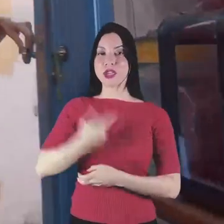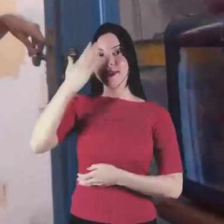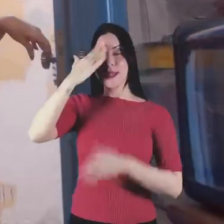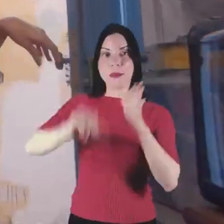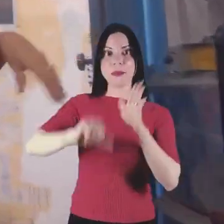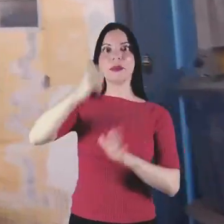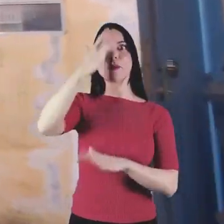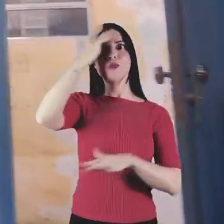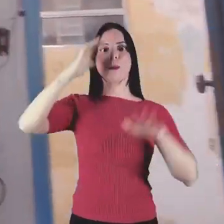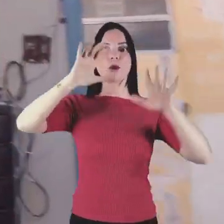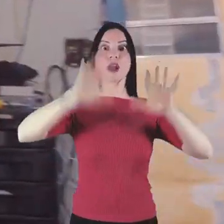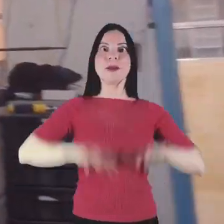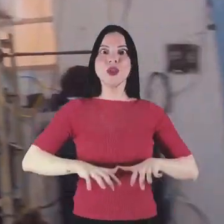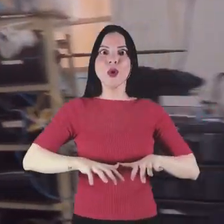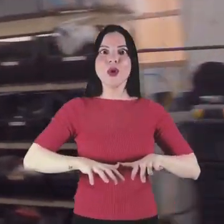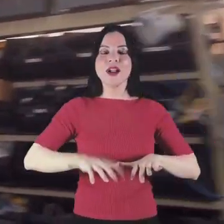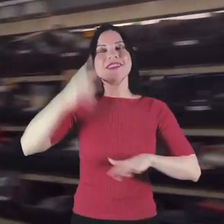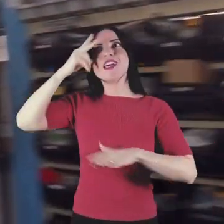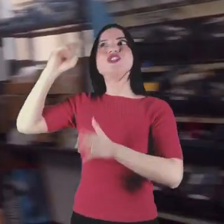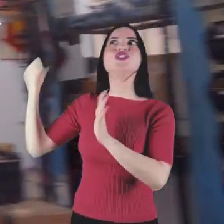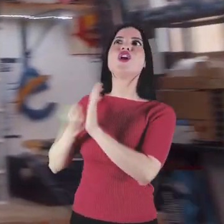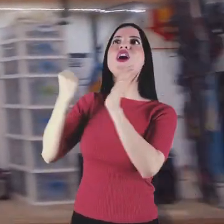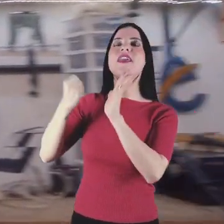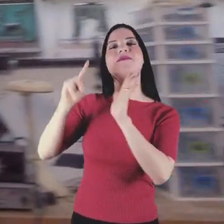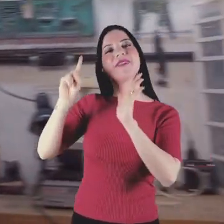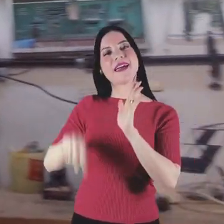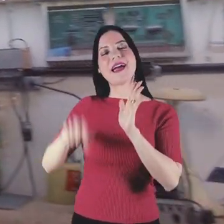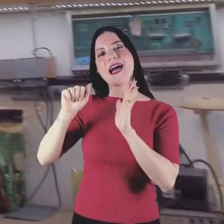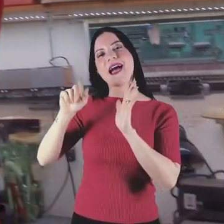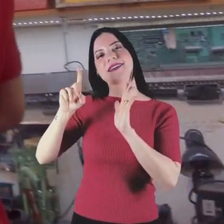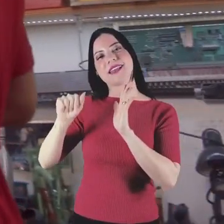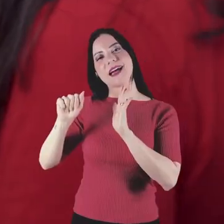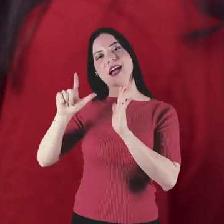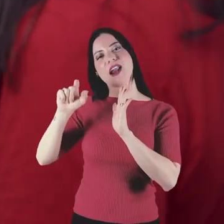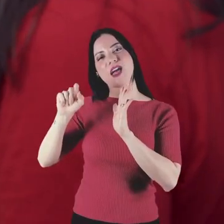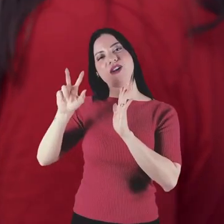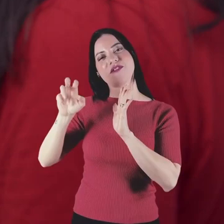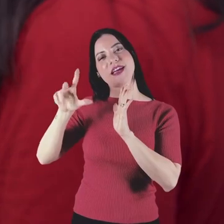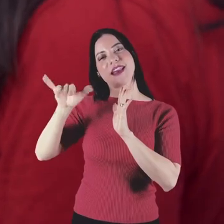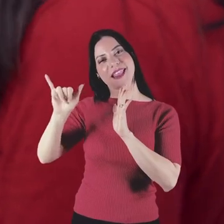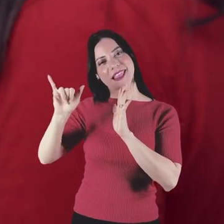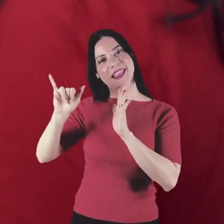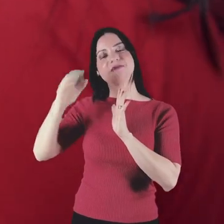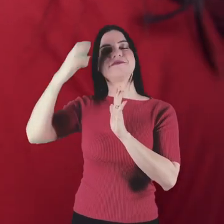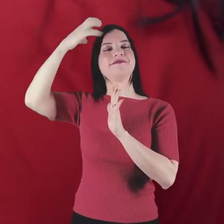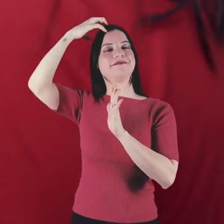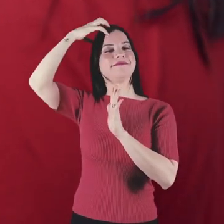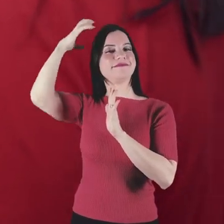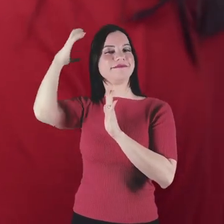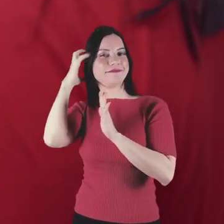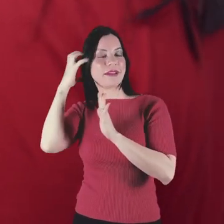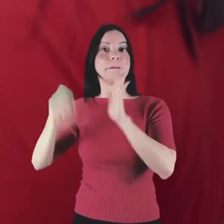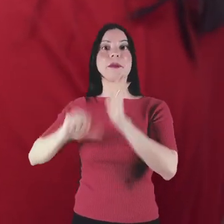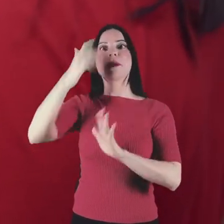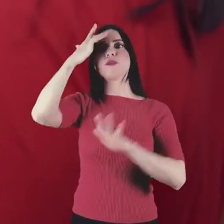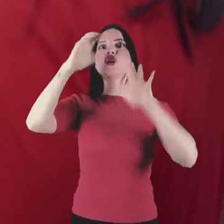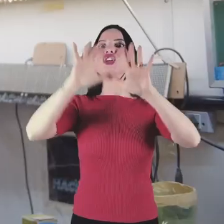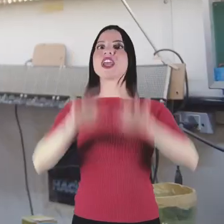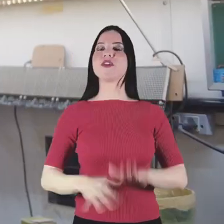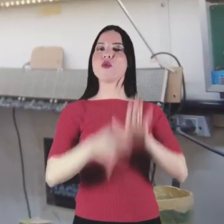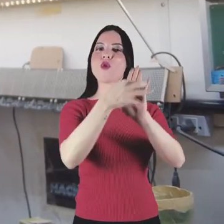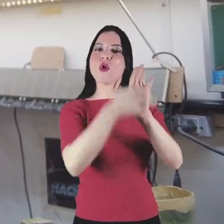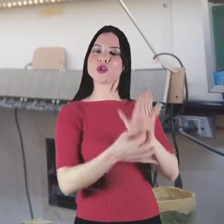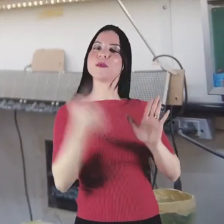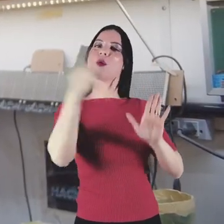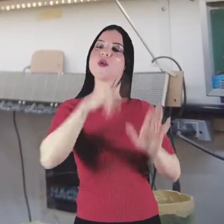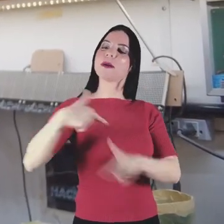Pouca gente sabe, mas a primeira pessoa programadora da história da humanidade é uma mulher, é a Ada Lovelace, ela é filha do Lord Byron. E ela foi a primeira